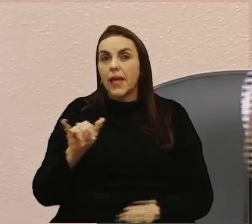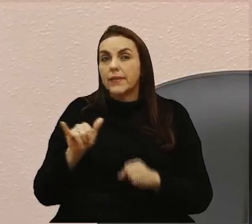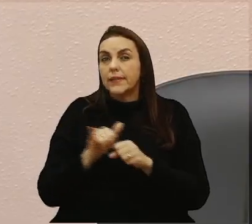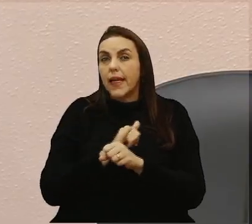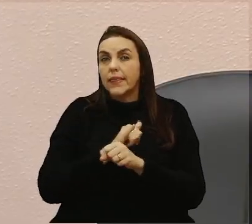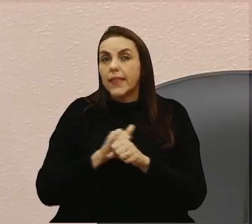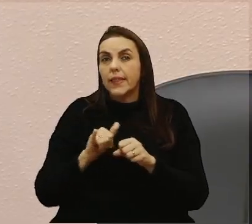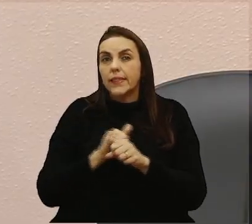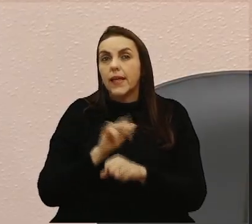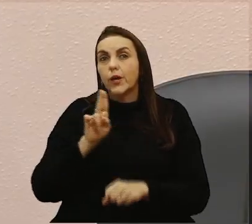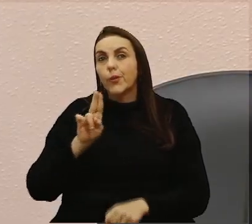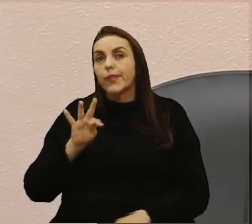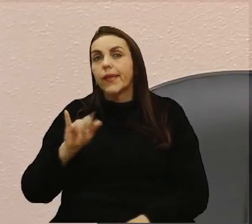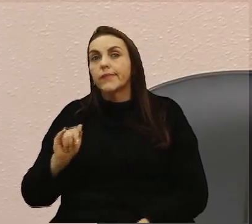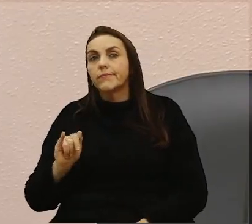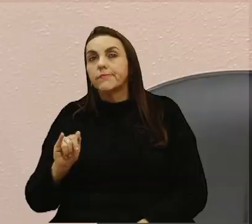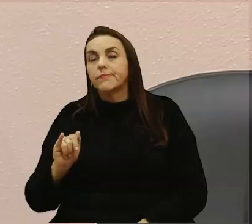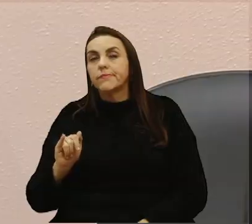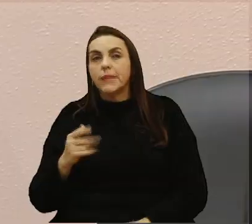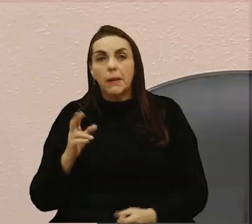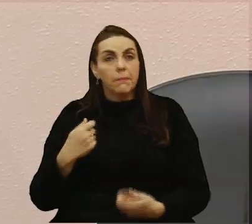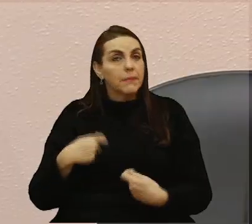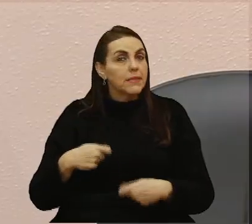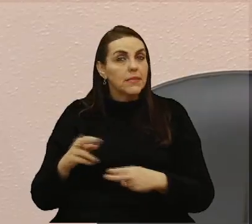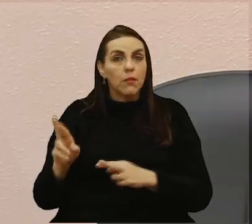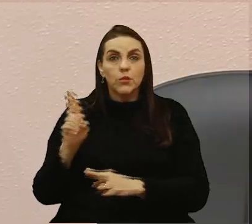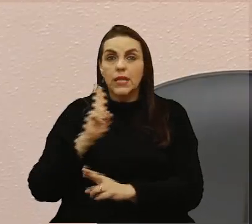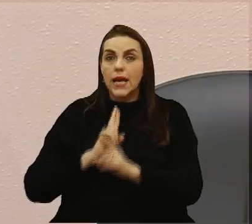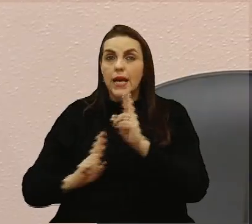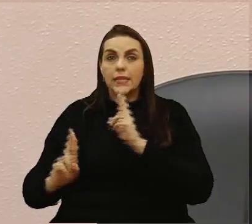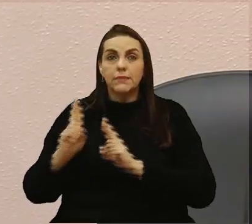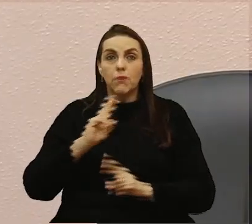improvisadas. Nós precisamos de resposta,